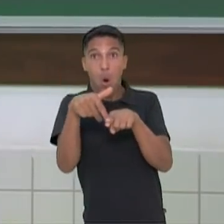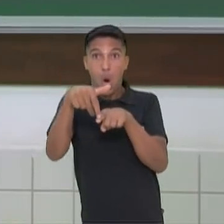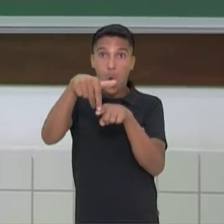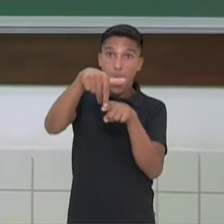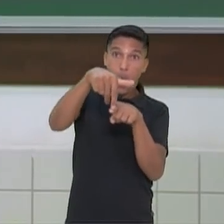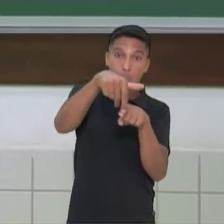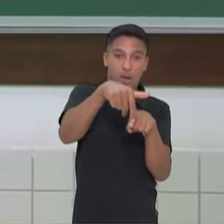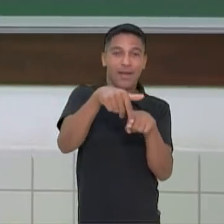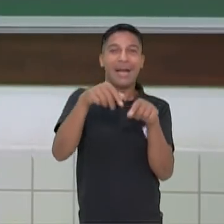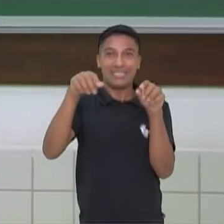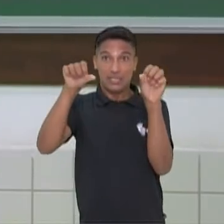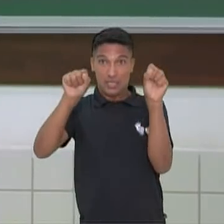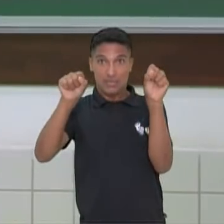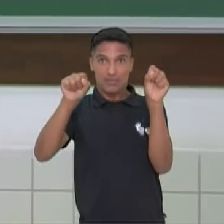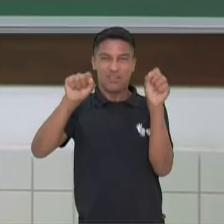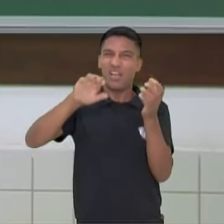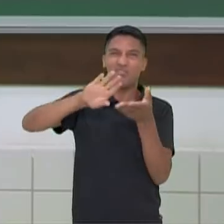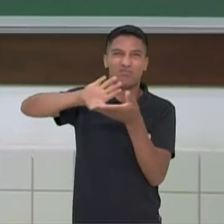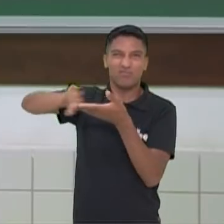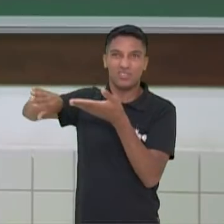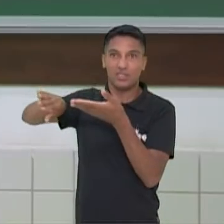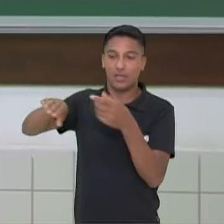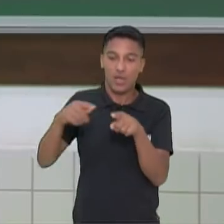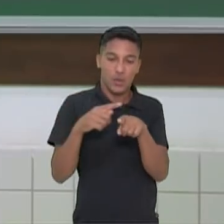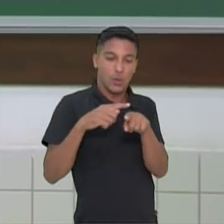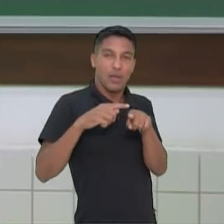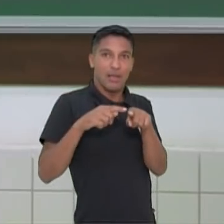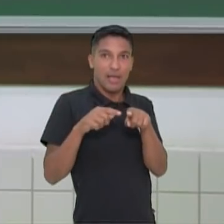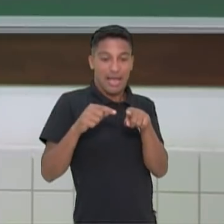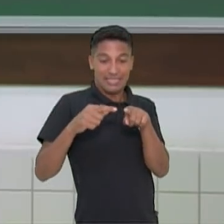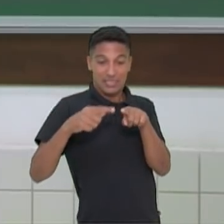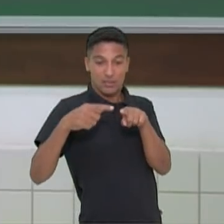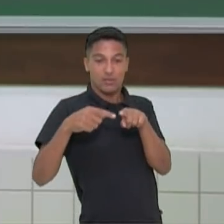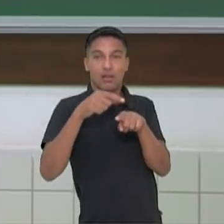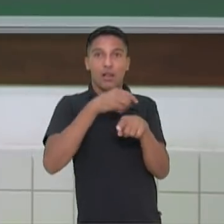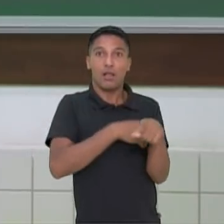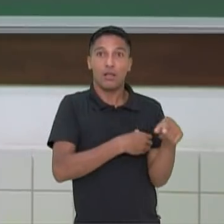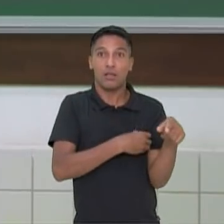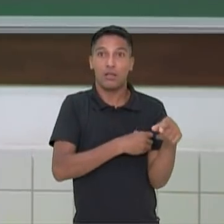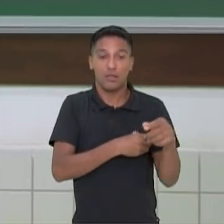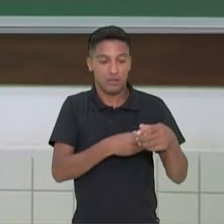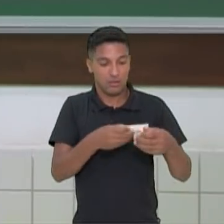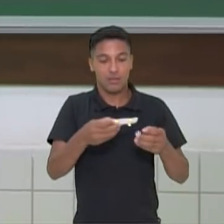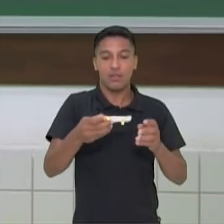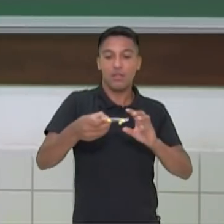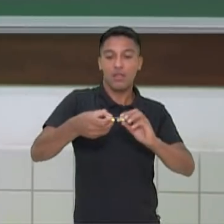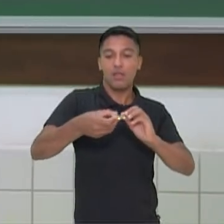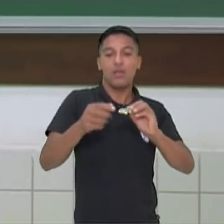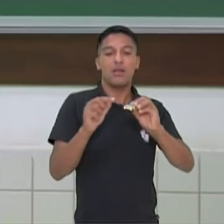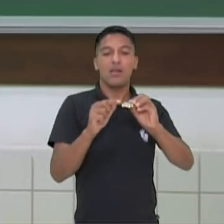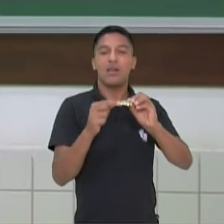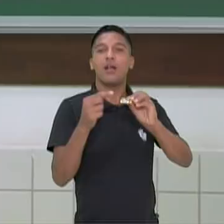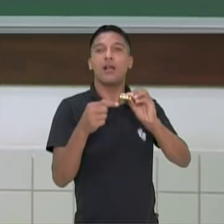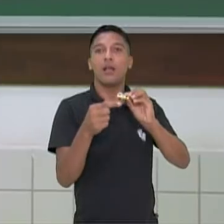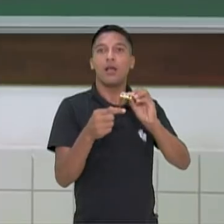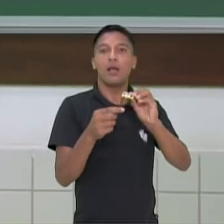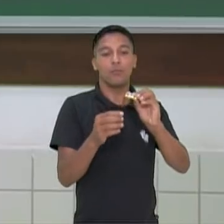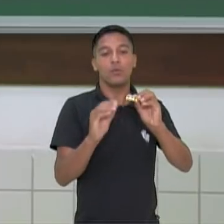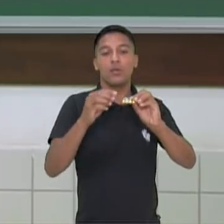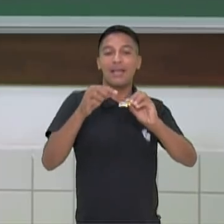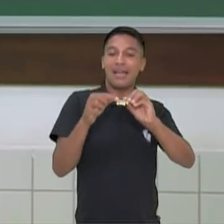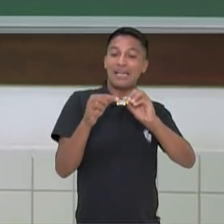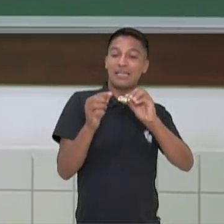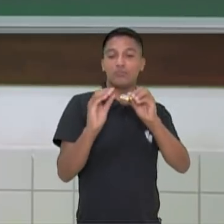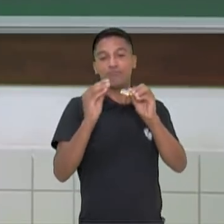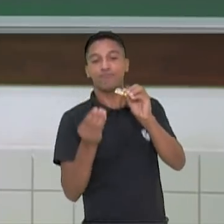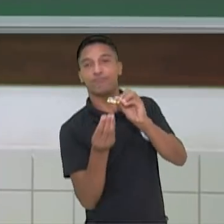esse guidão, né, de cima e a rodinha da frente que tinha alguma direção, e essa rodinha foi para o lado de baixo